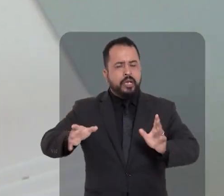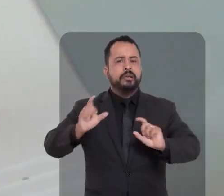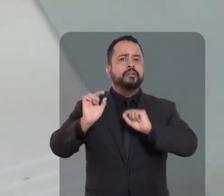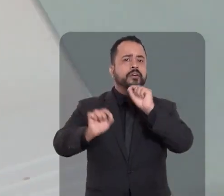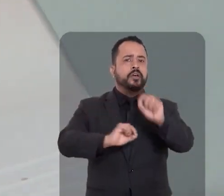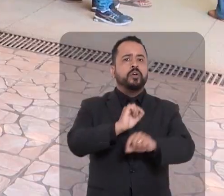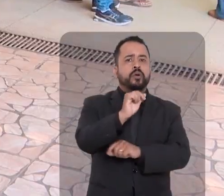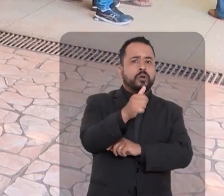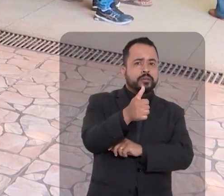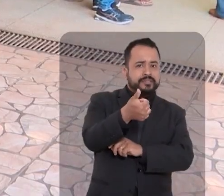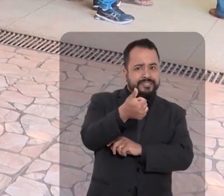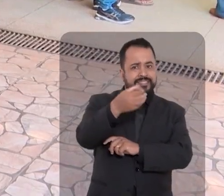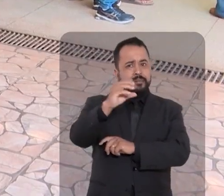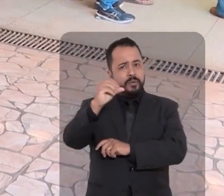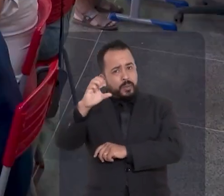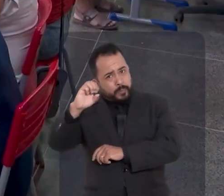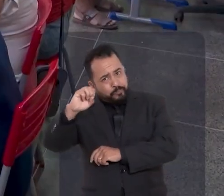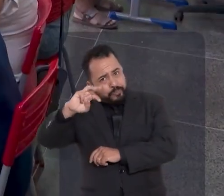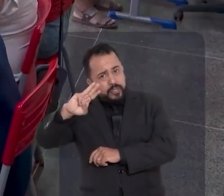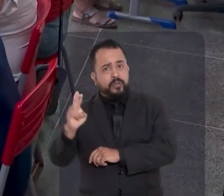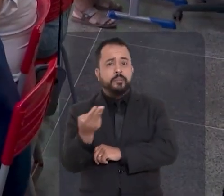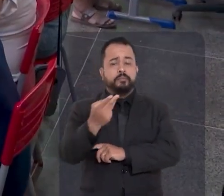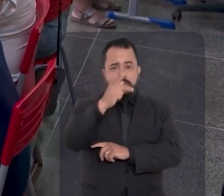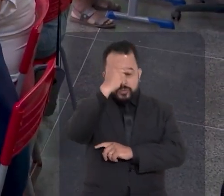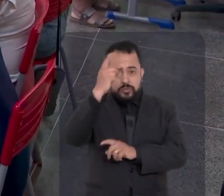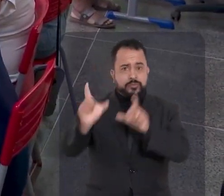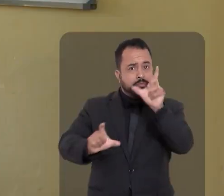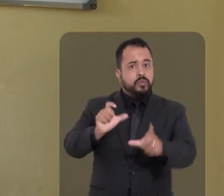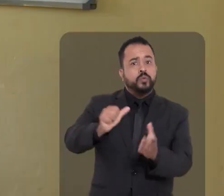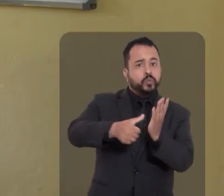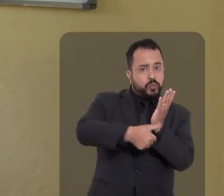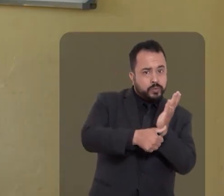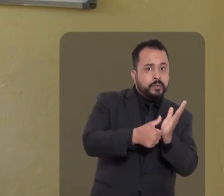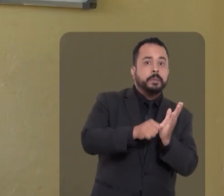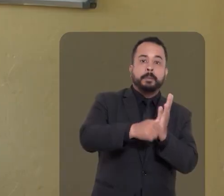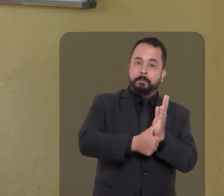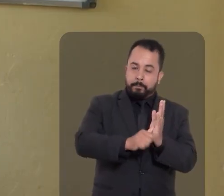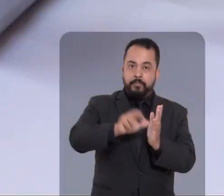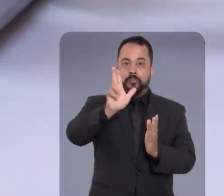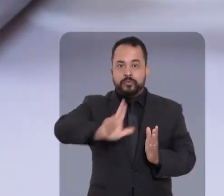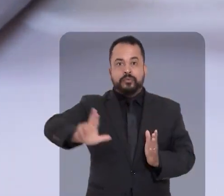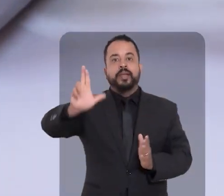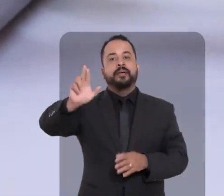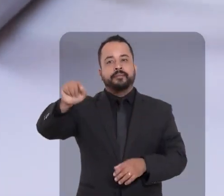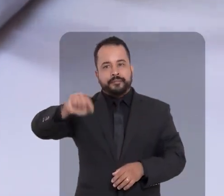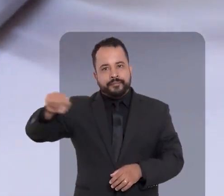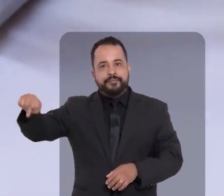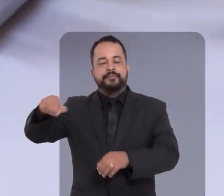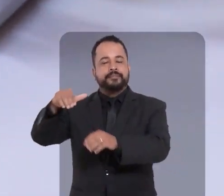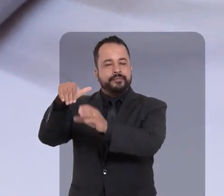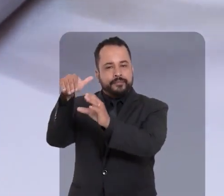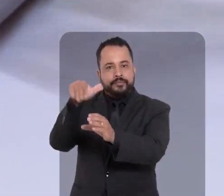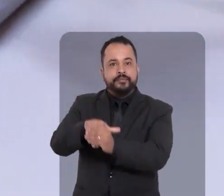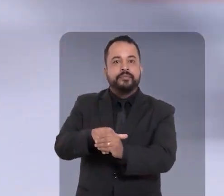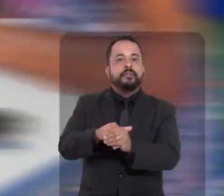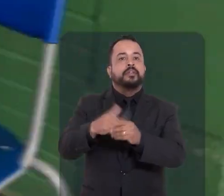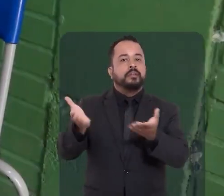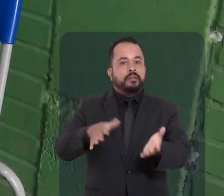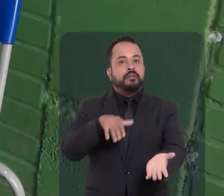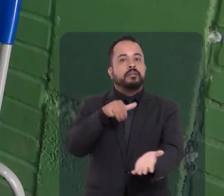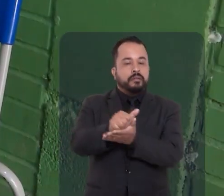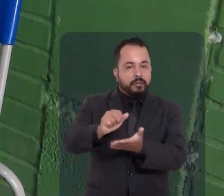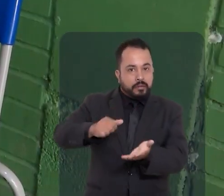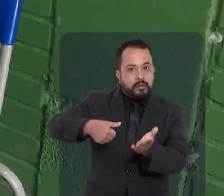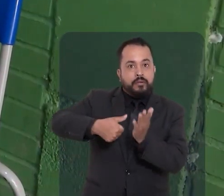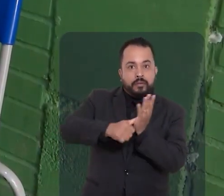Hoje, mais de 100 milhões de eleitoras e eleitores podem usar as digitais para votar na urna eletrônica. E tem mais!